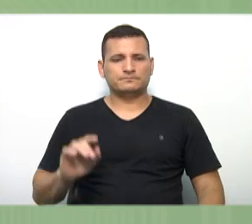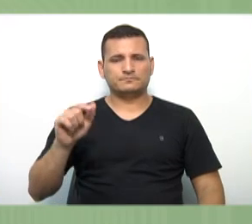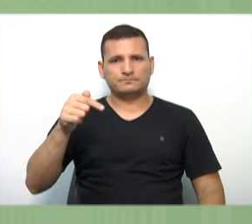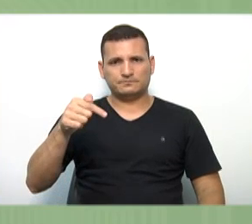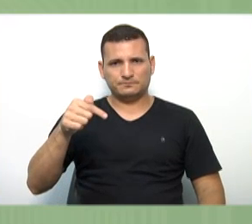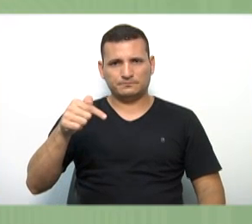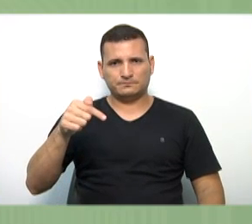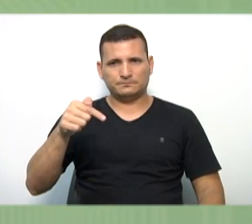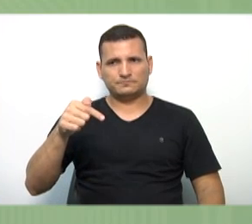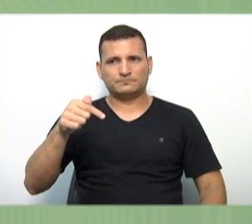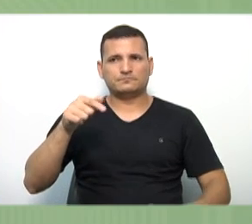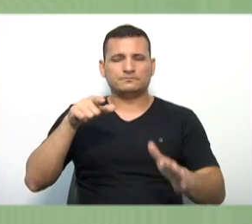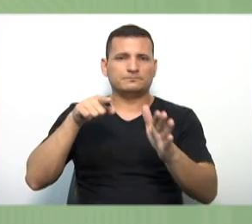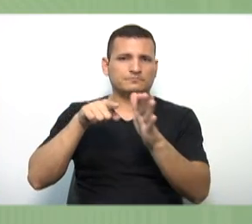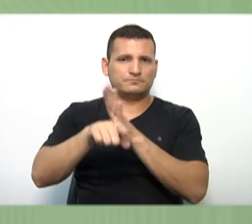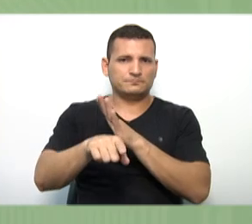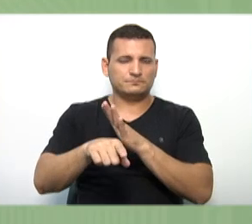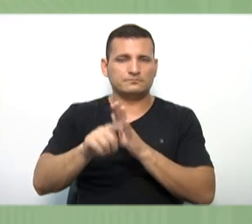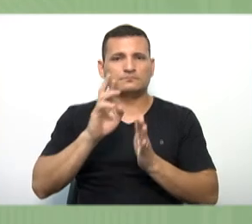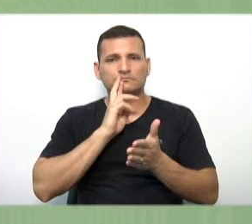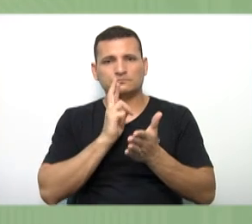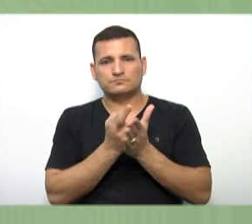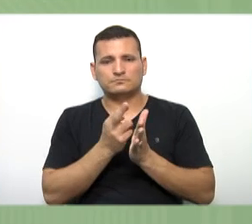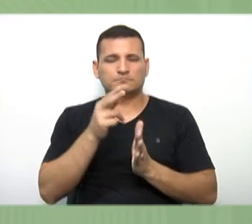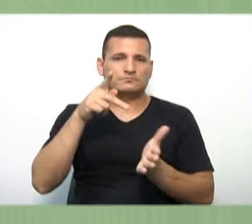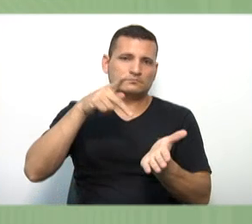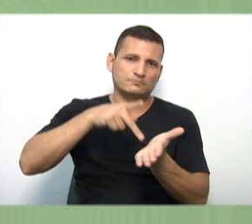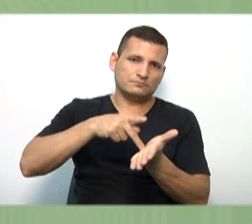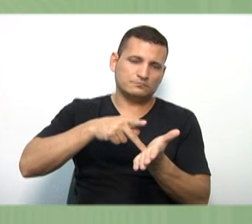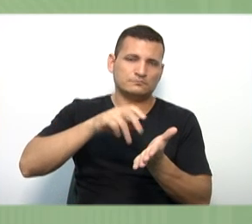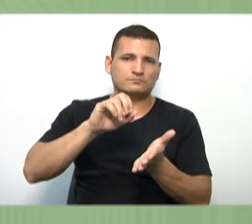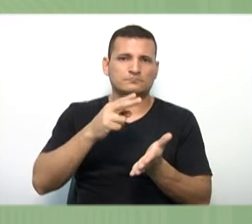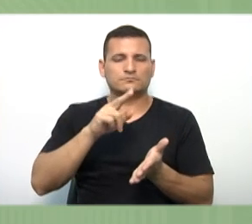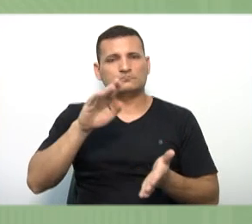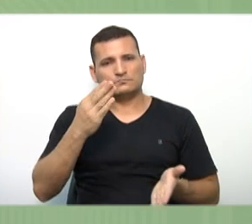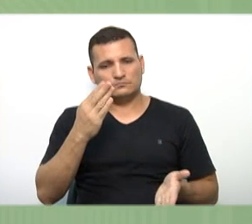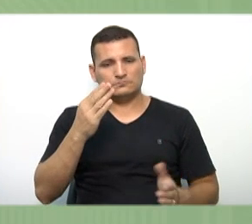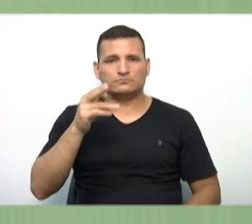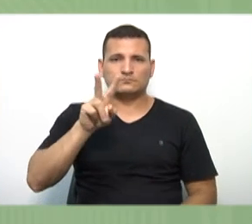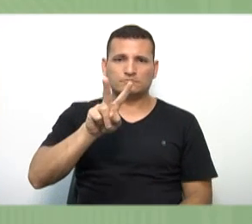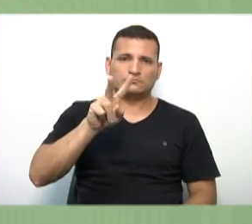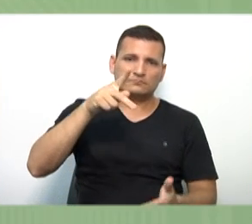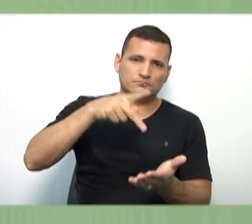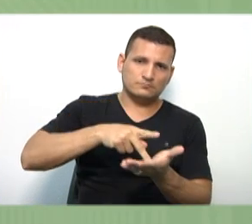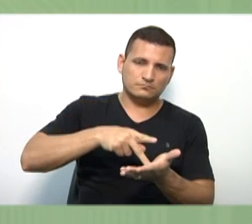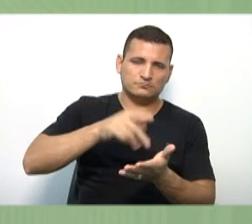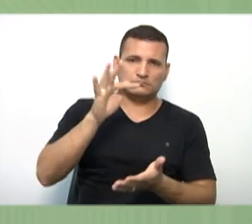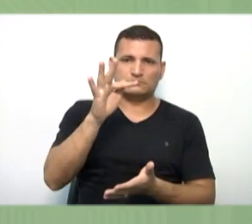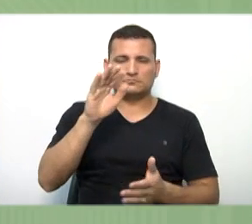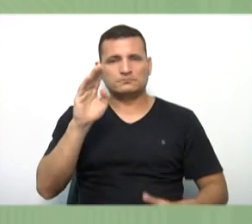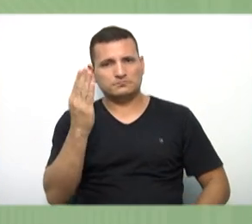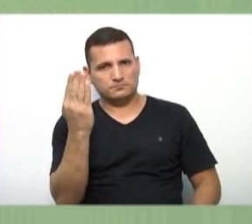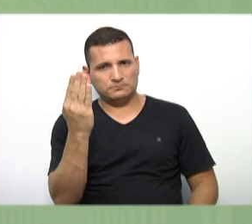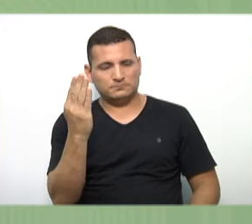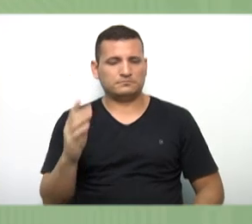vocês responderem como verdadeiro ou falso, V para as afirmativas verdadeiras